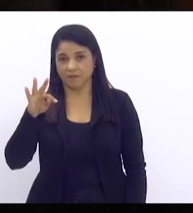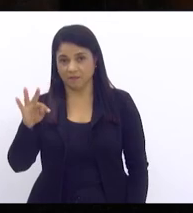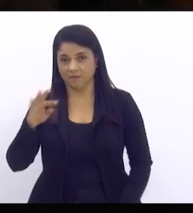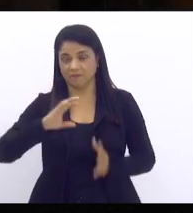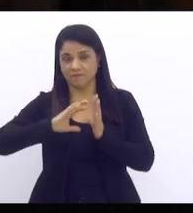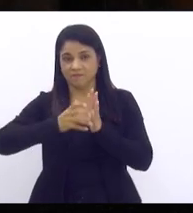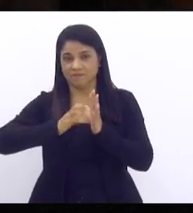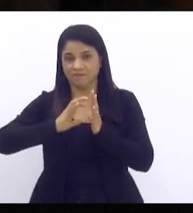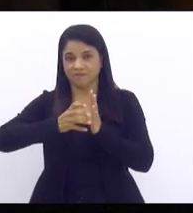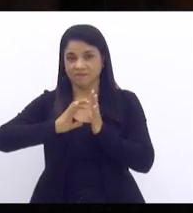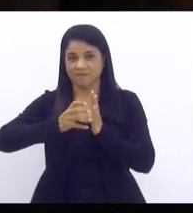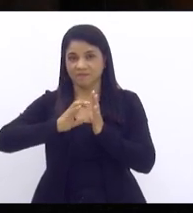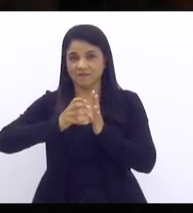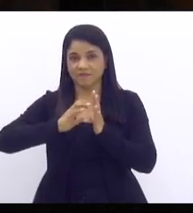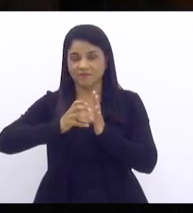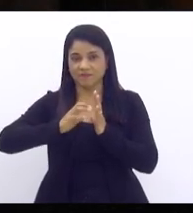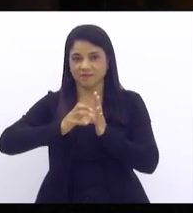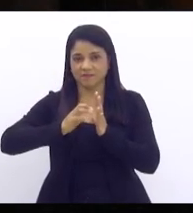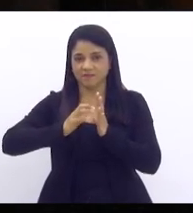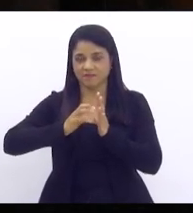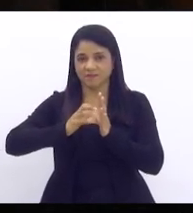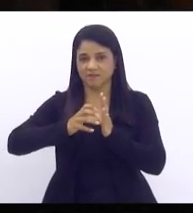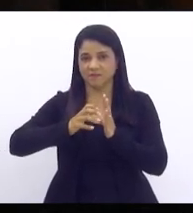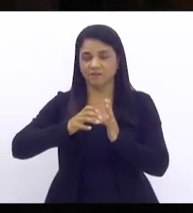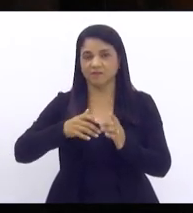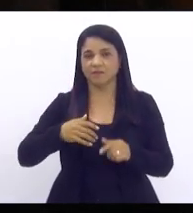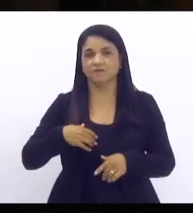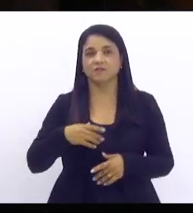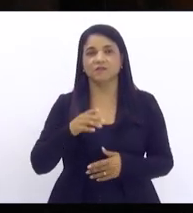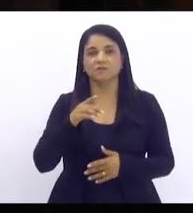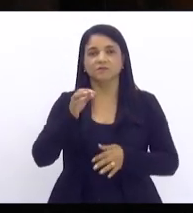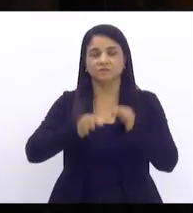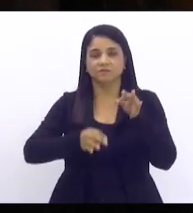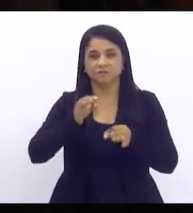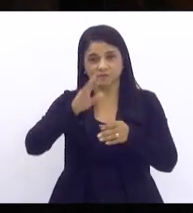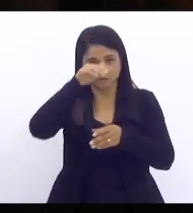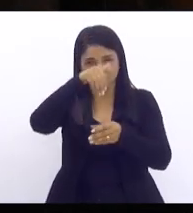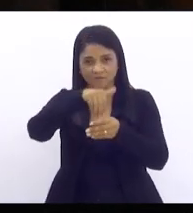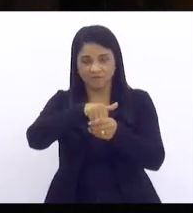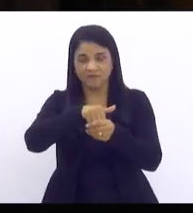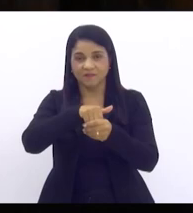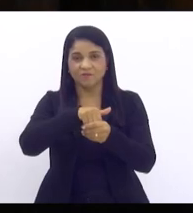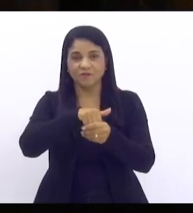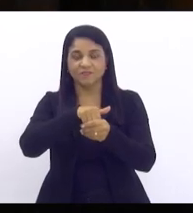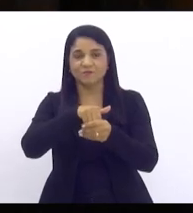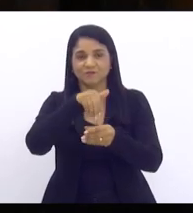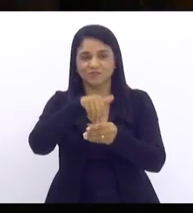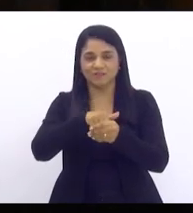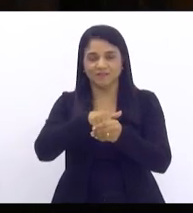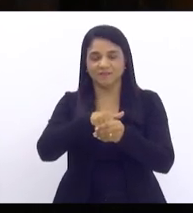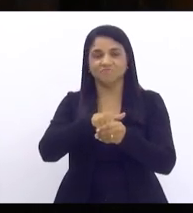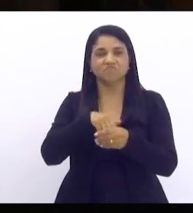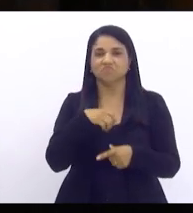que talvez a justiça eleitoral não precisasse existir.